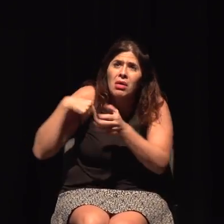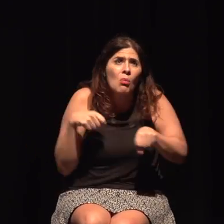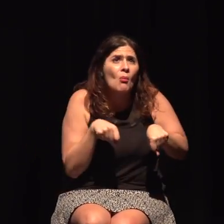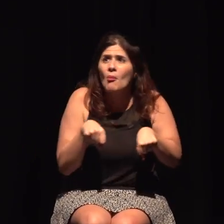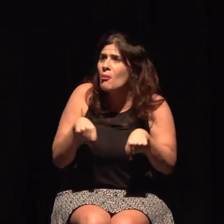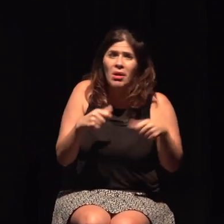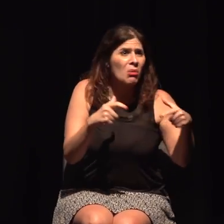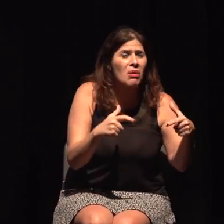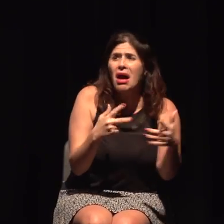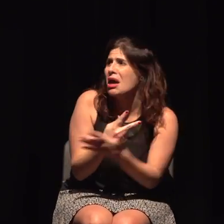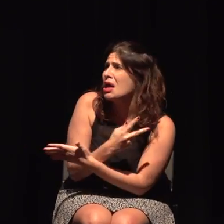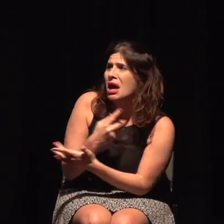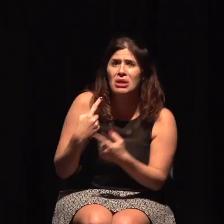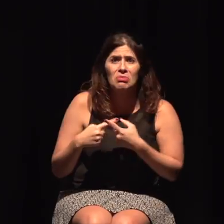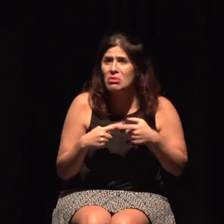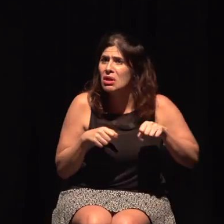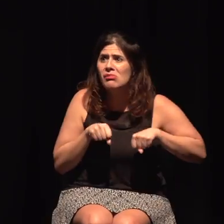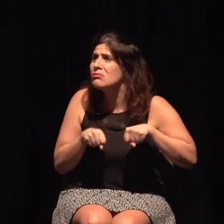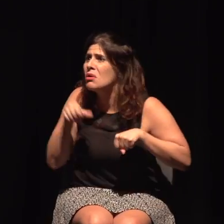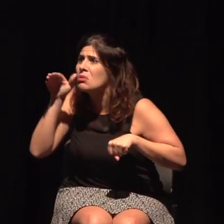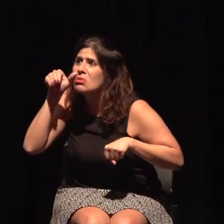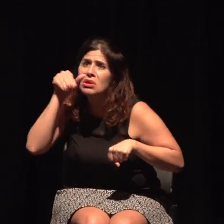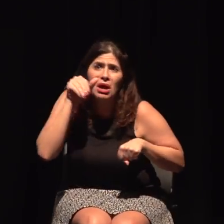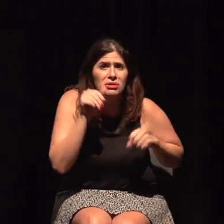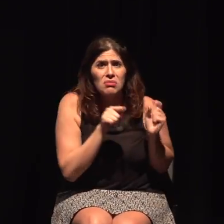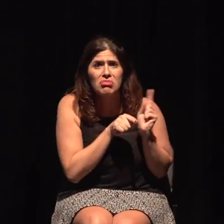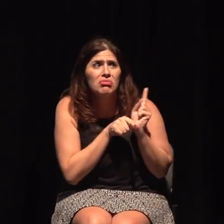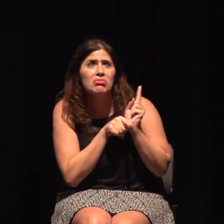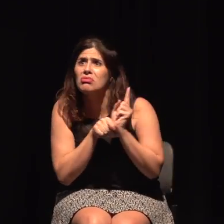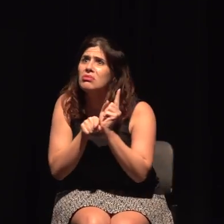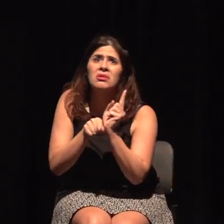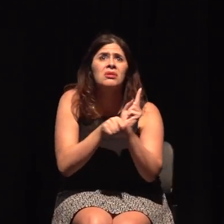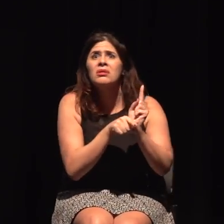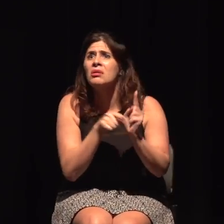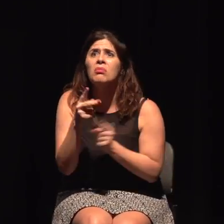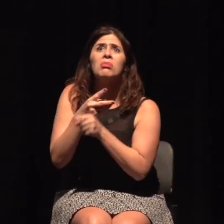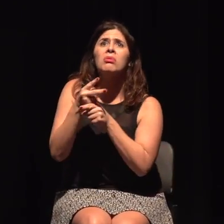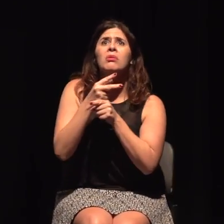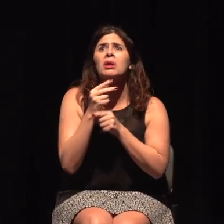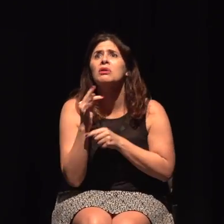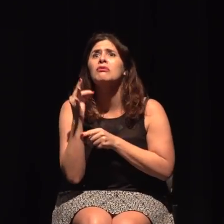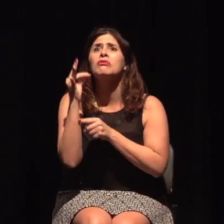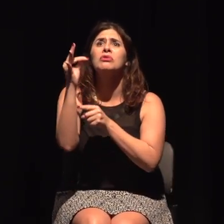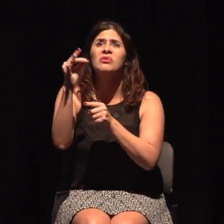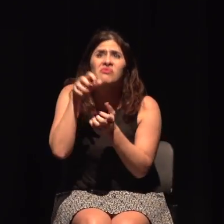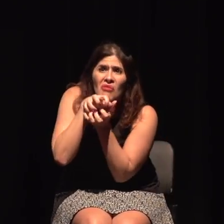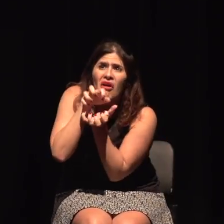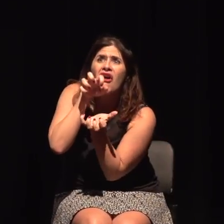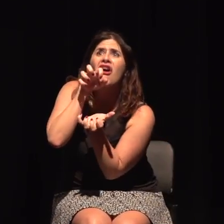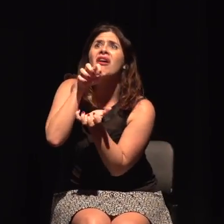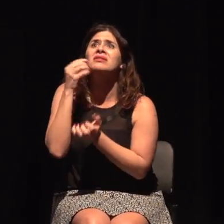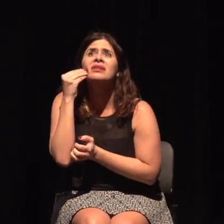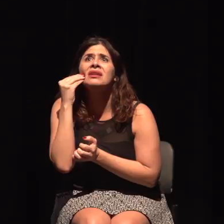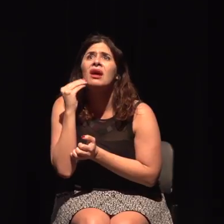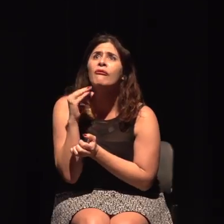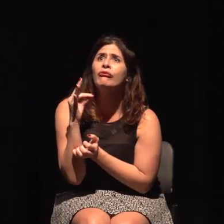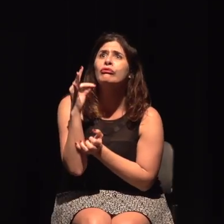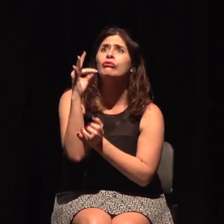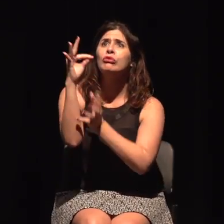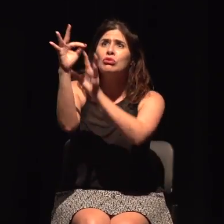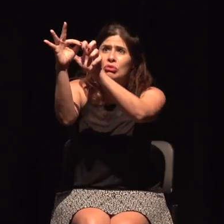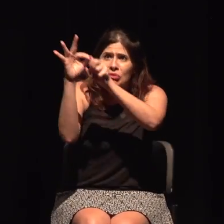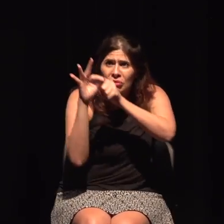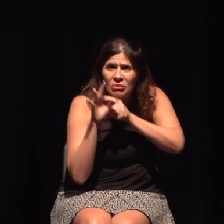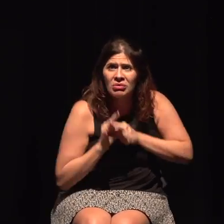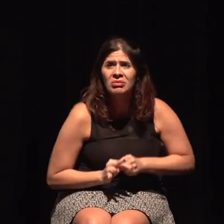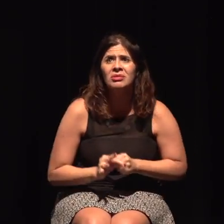em meu lugar. Se vim parar aqui foi por curiosidade, foi porque me chamaram, foi abanando o rabo para o futuro, foi arreganhando os dentes para o